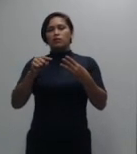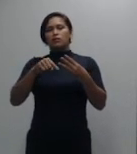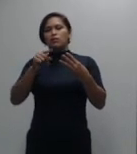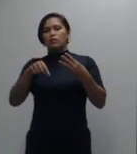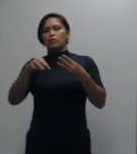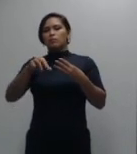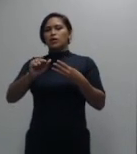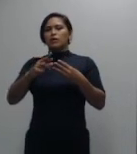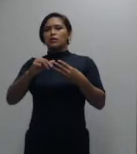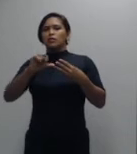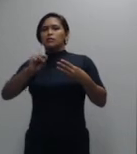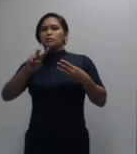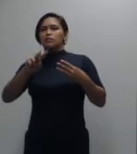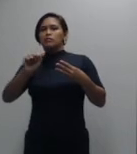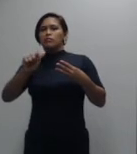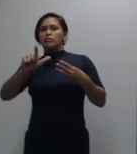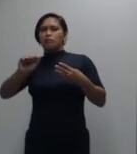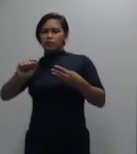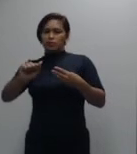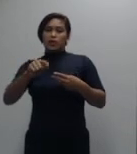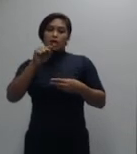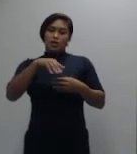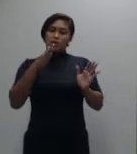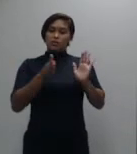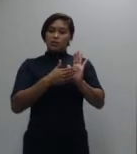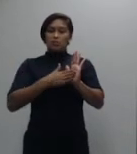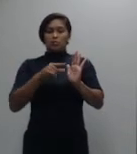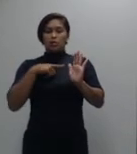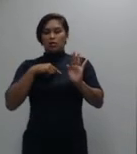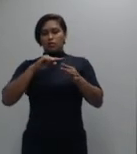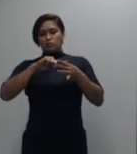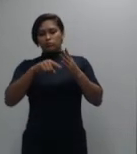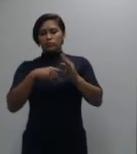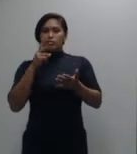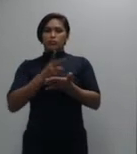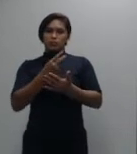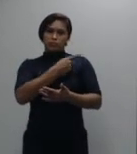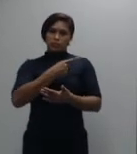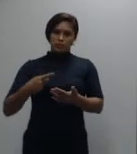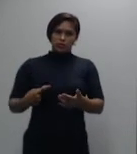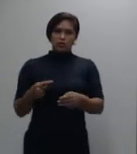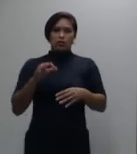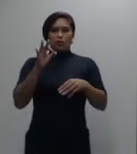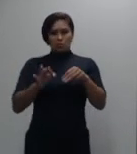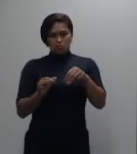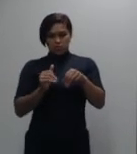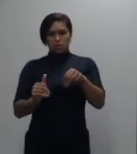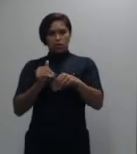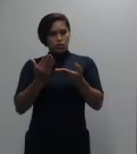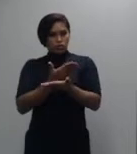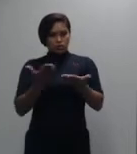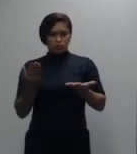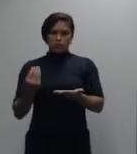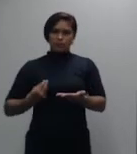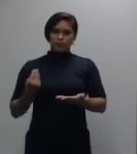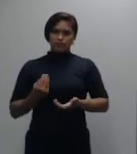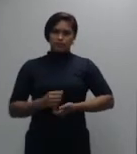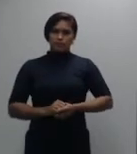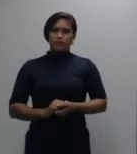em Marivalda Almeida Coutinho Essa é a proposta senhor presidente senhoras ministras tem oito ministros